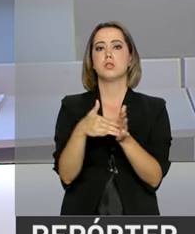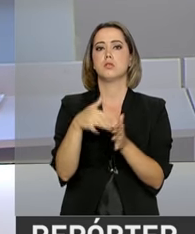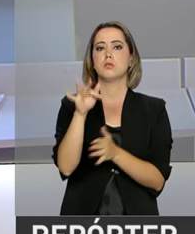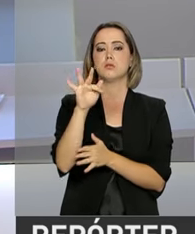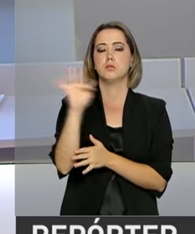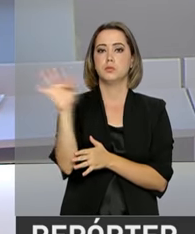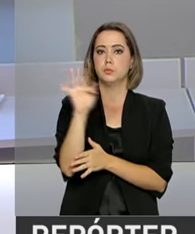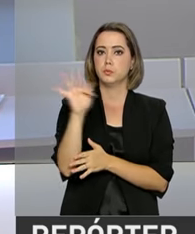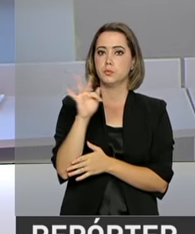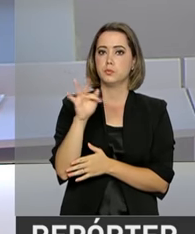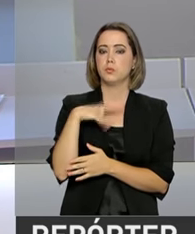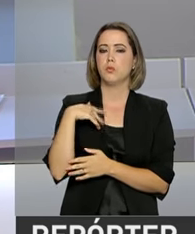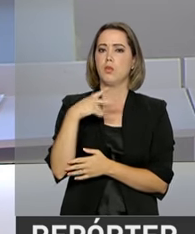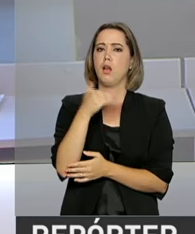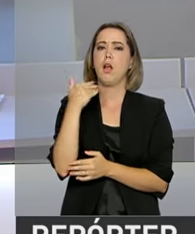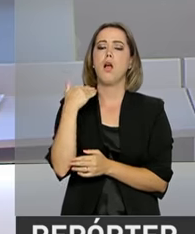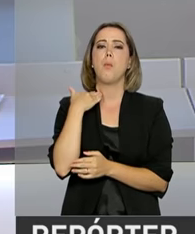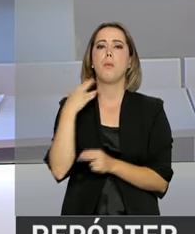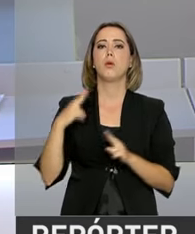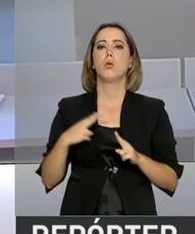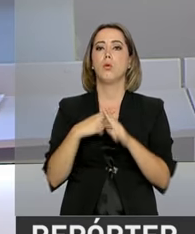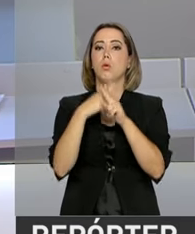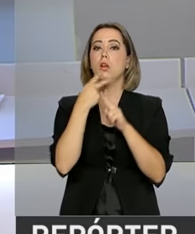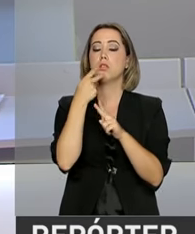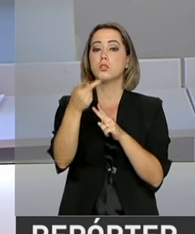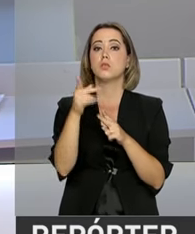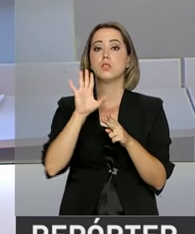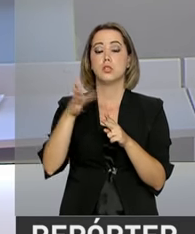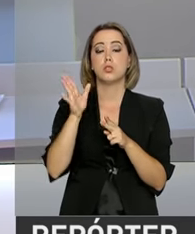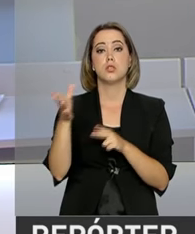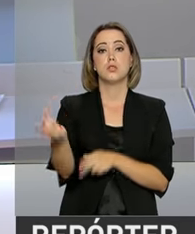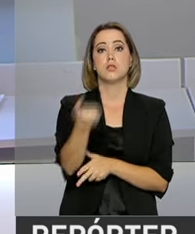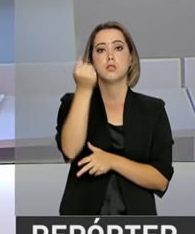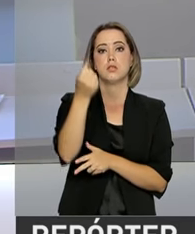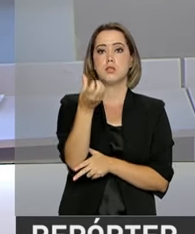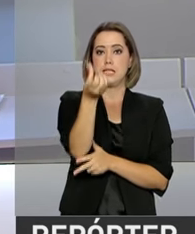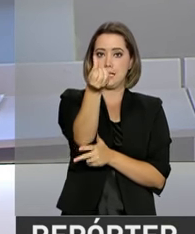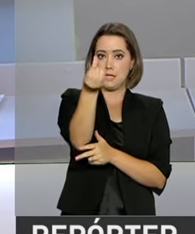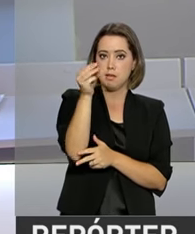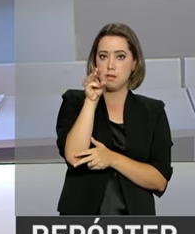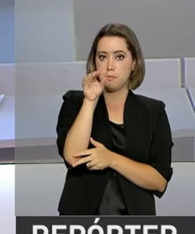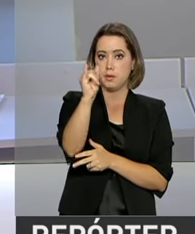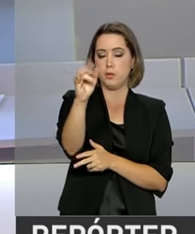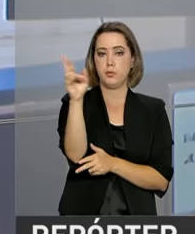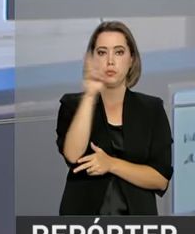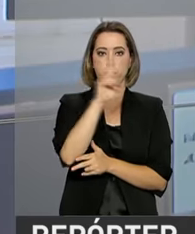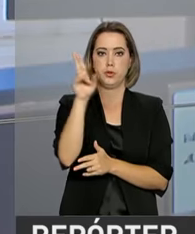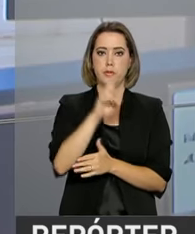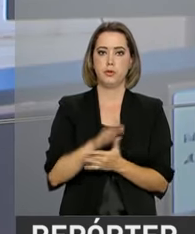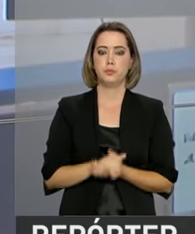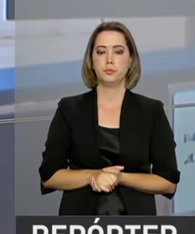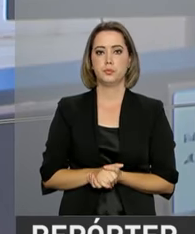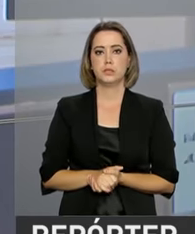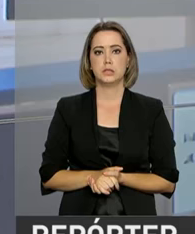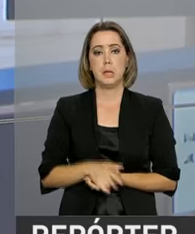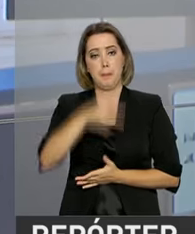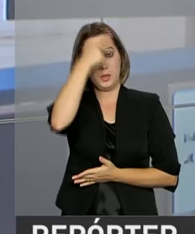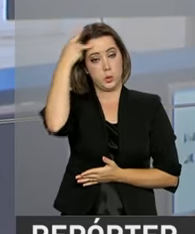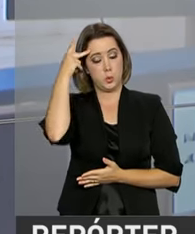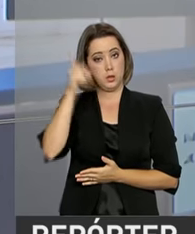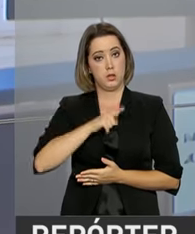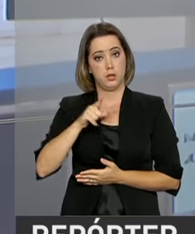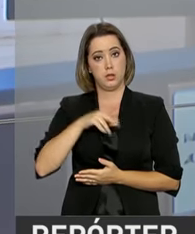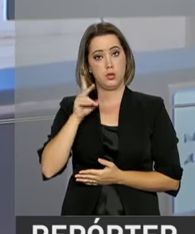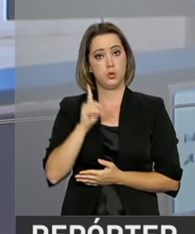fevereiro segundo a caixa nessa primeira etapa devem ser sacados R bilhões deais quem tiver direito ao